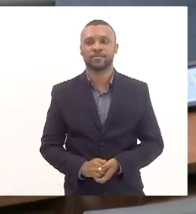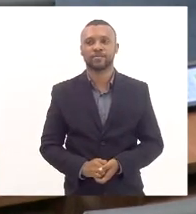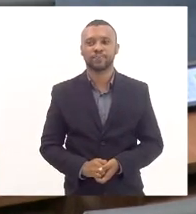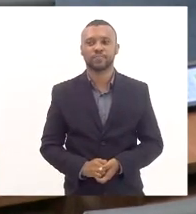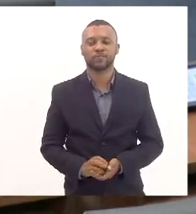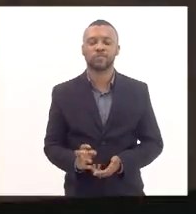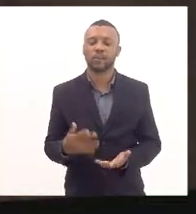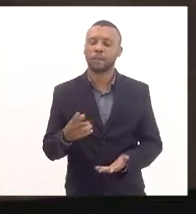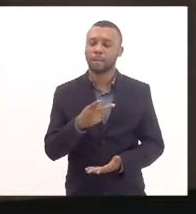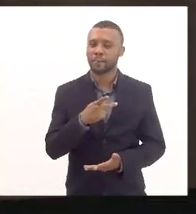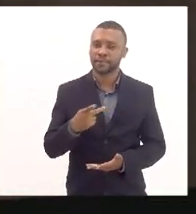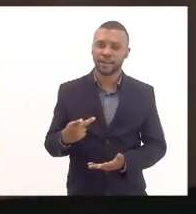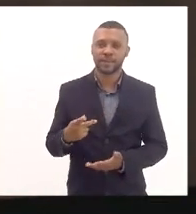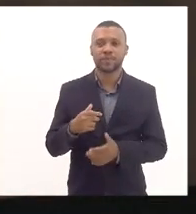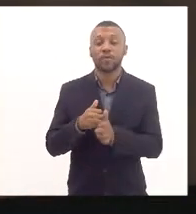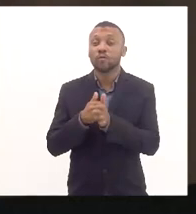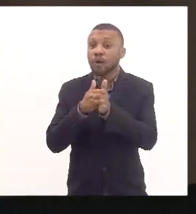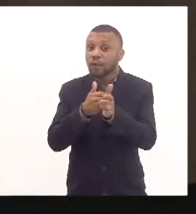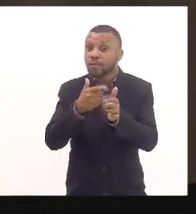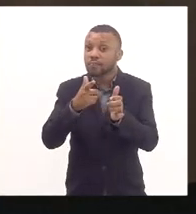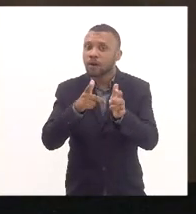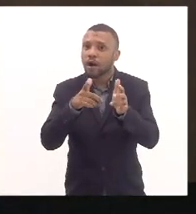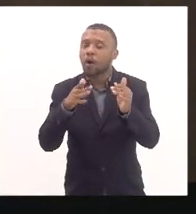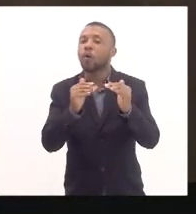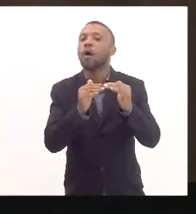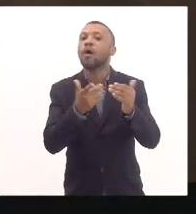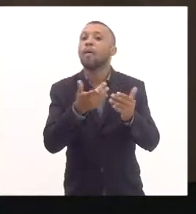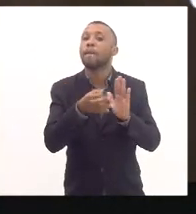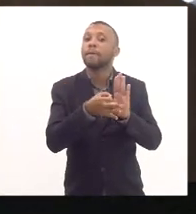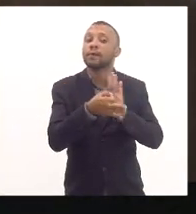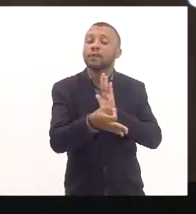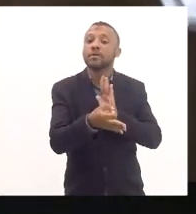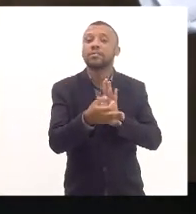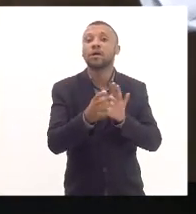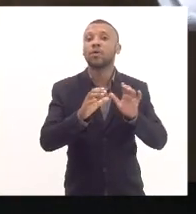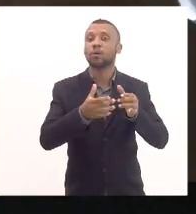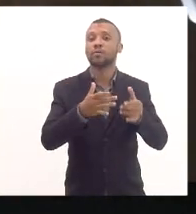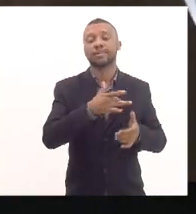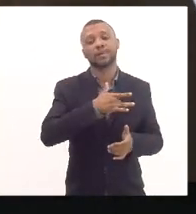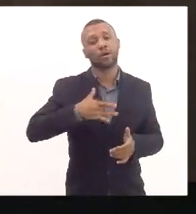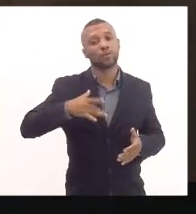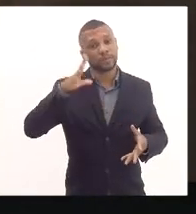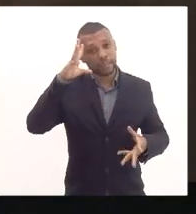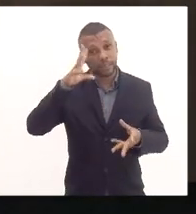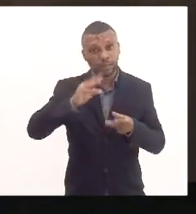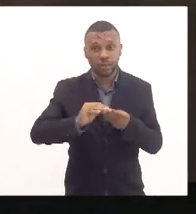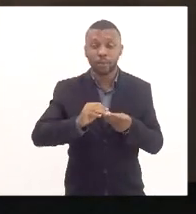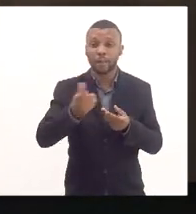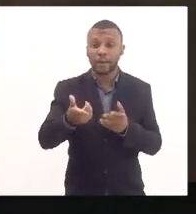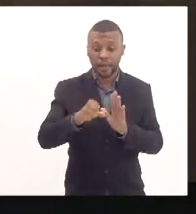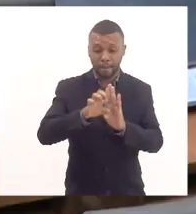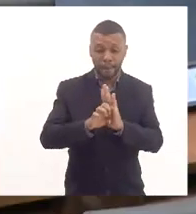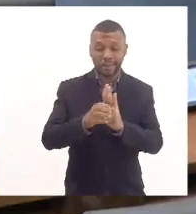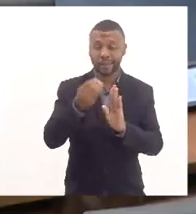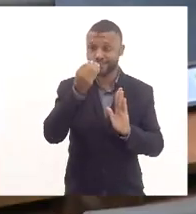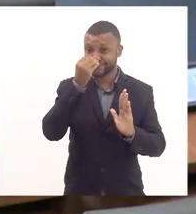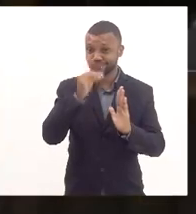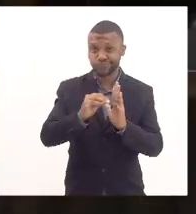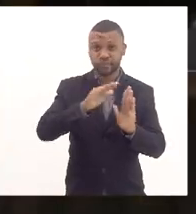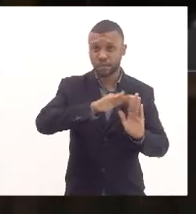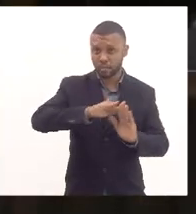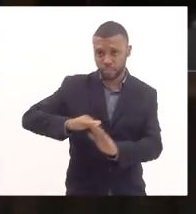o presidente eu vou acompanhar o parecer da comissão de saúde entendendo pela rejeição da emenda